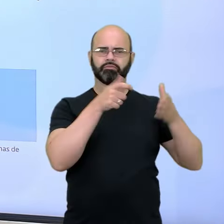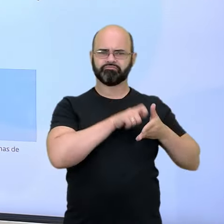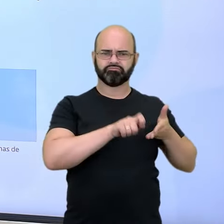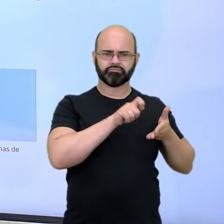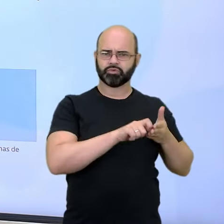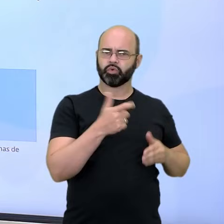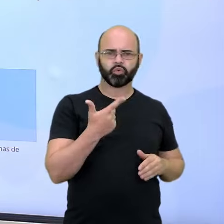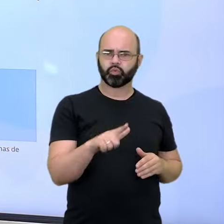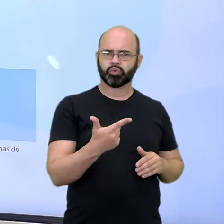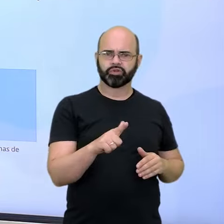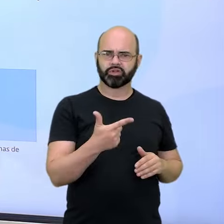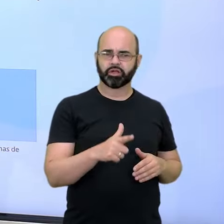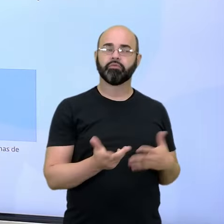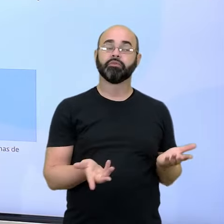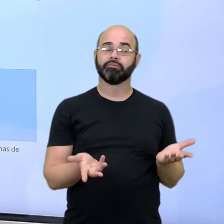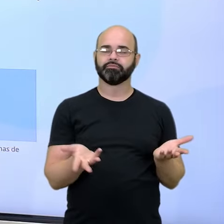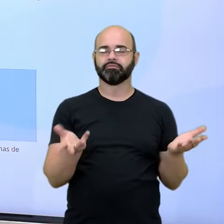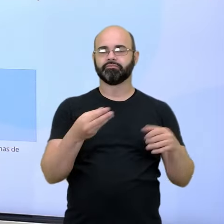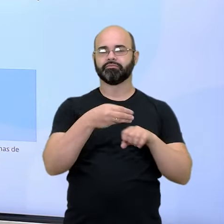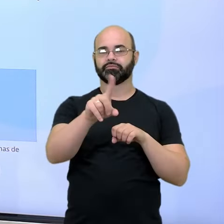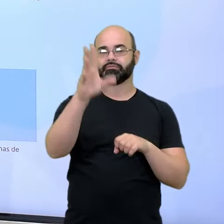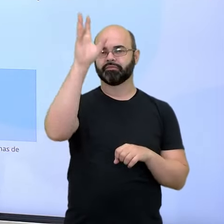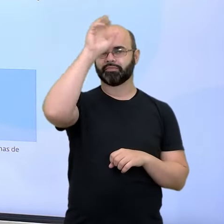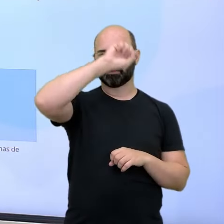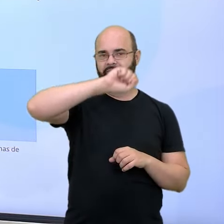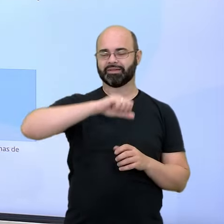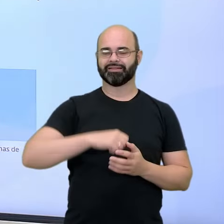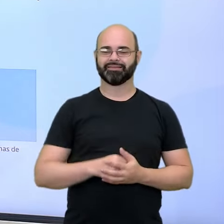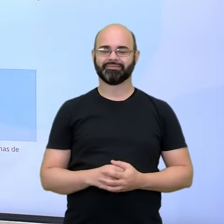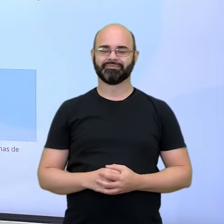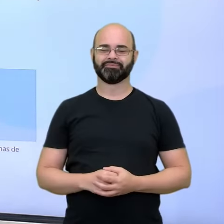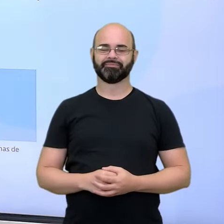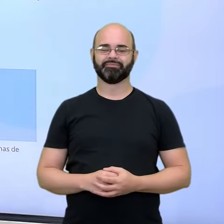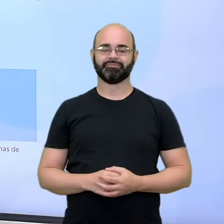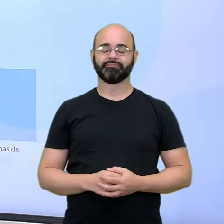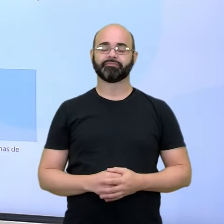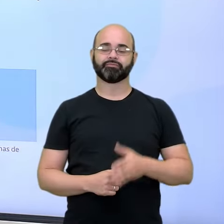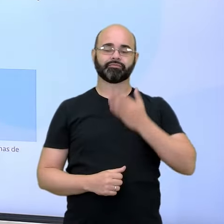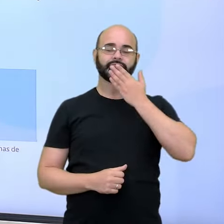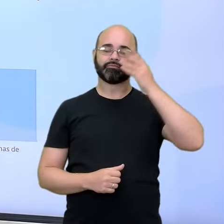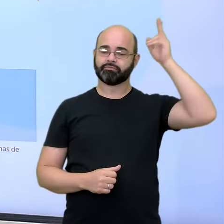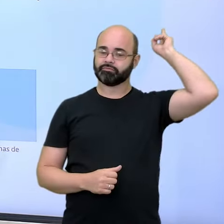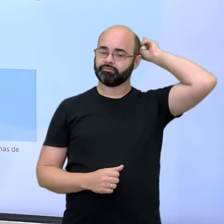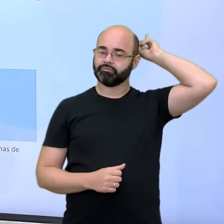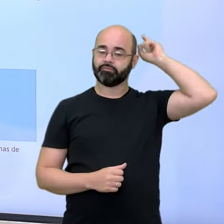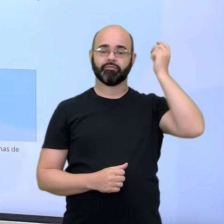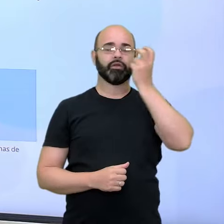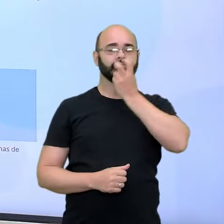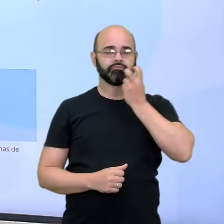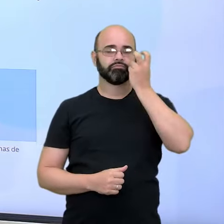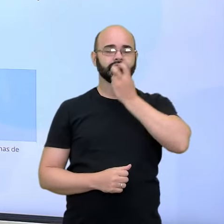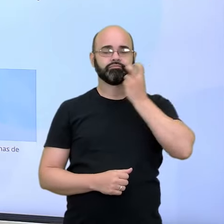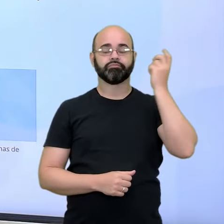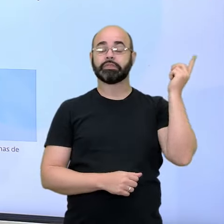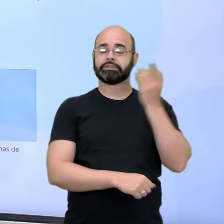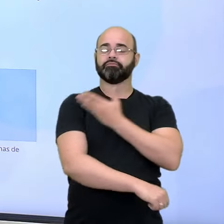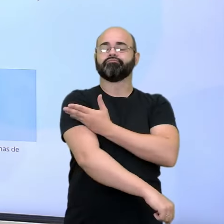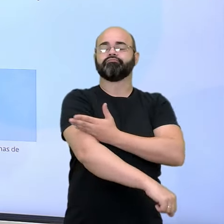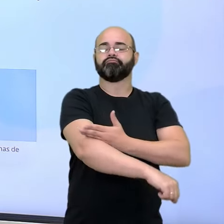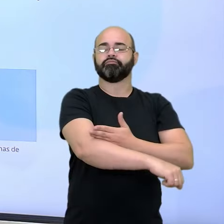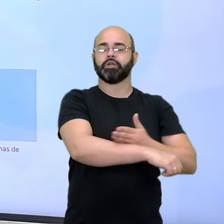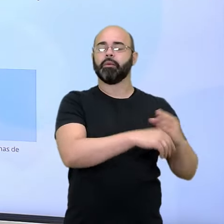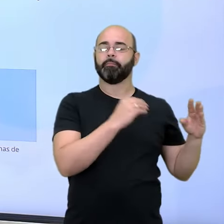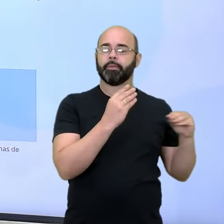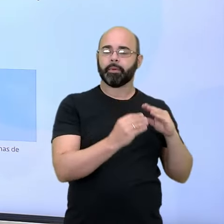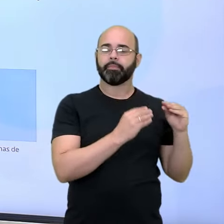Por isso que... Agora você sabe. A valorização que os indígenas dão para a tradição oral, certo? Ou seja, à